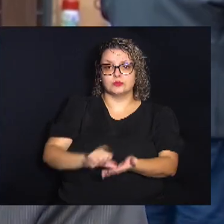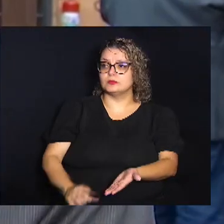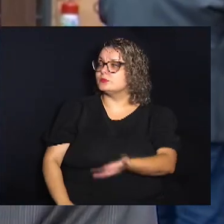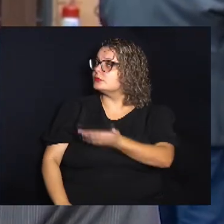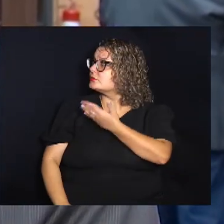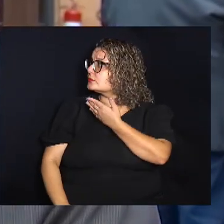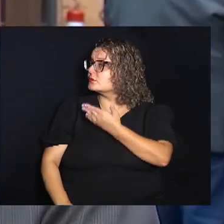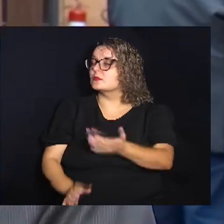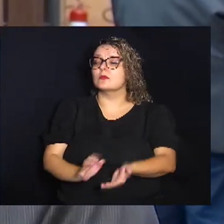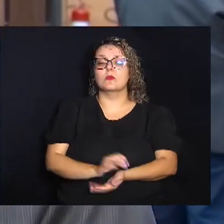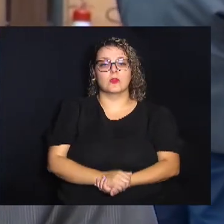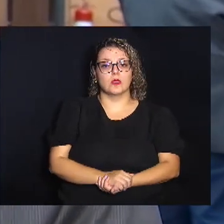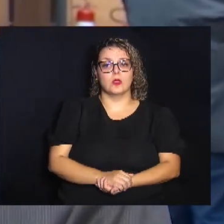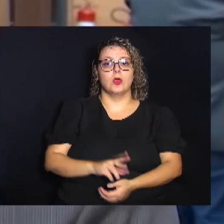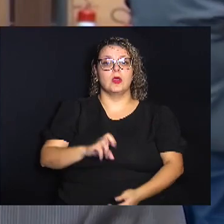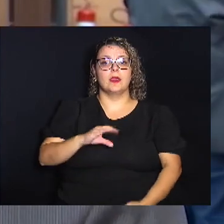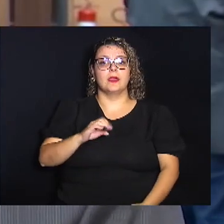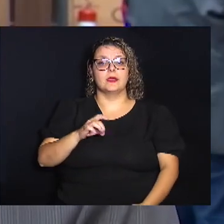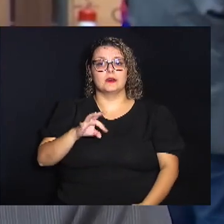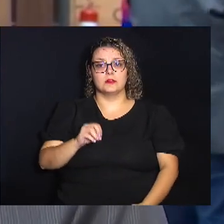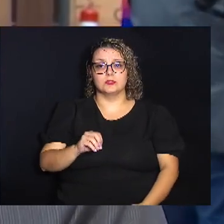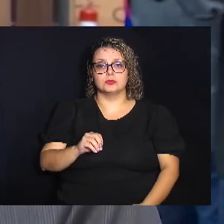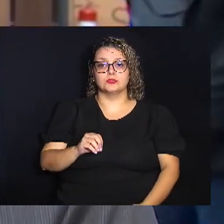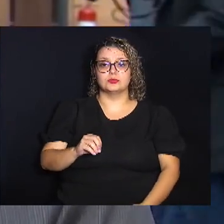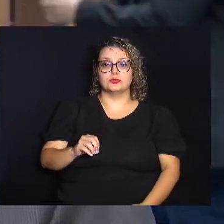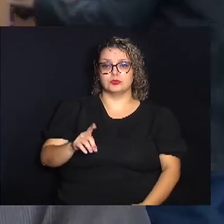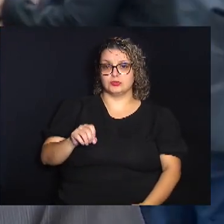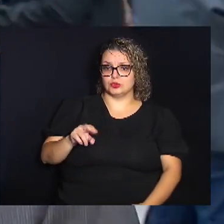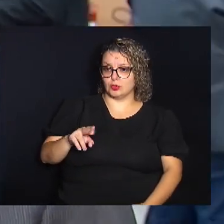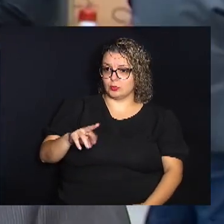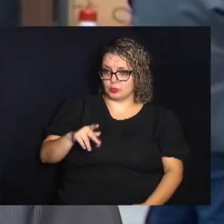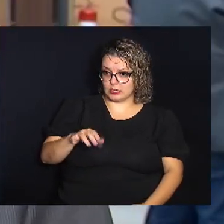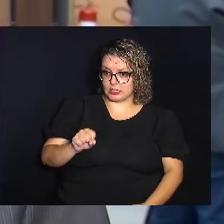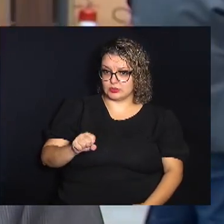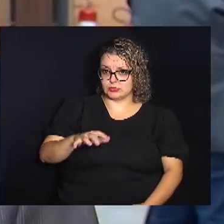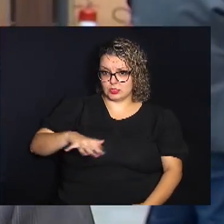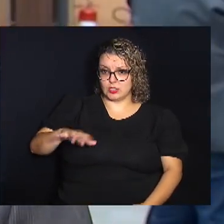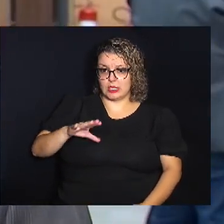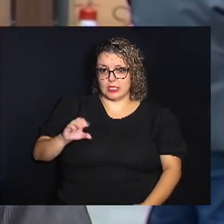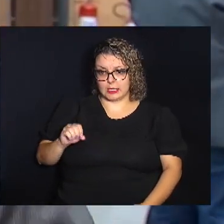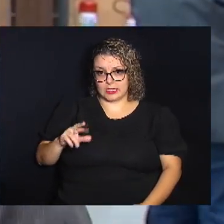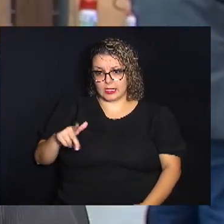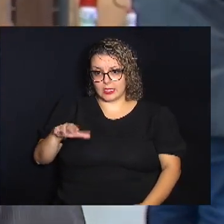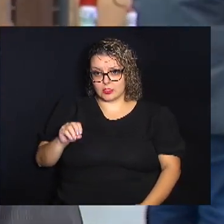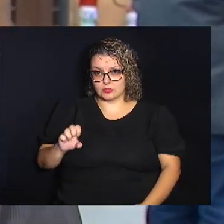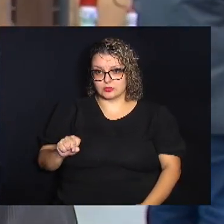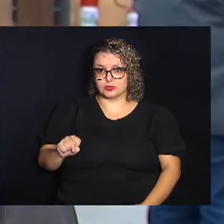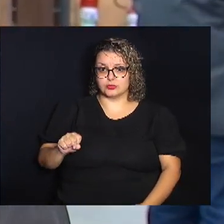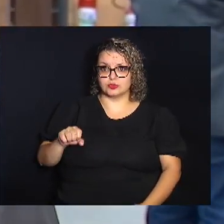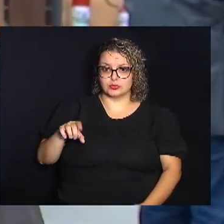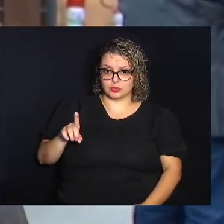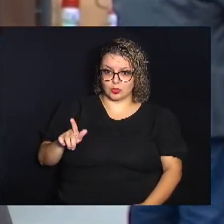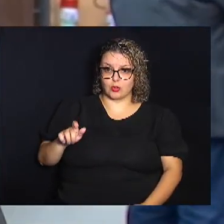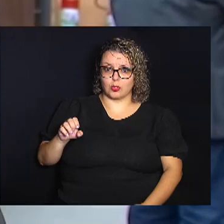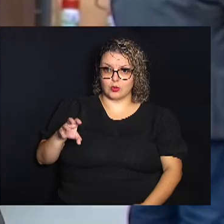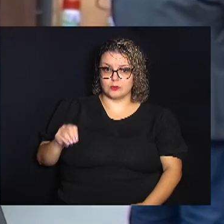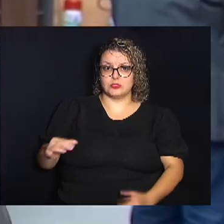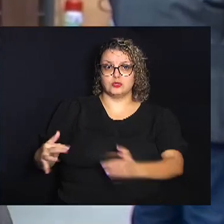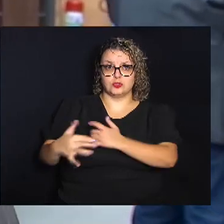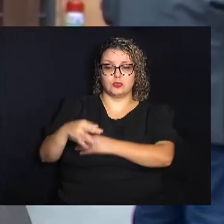2. O Recanto dos Dourados fica na região ali do bairro Carlos Gomes. É uma região mista, uma região rural e ao mesmo tempo urbana,